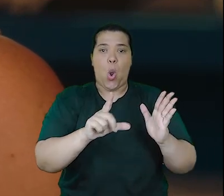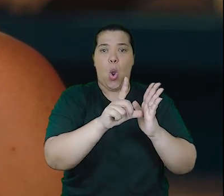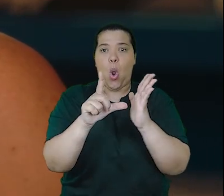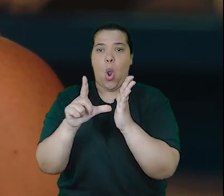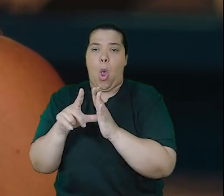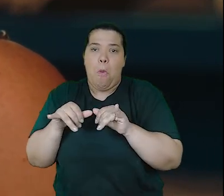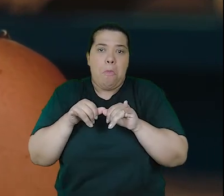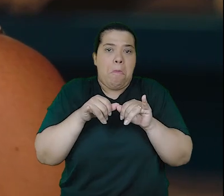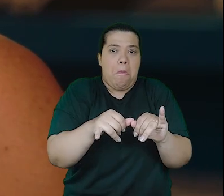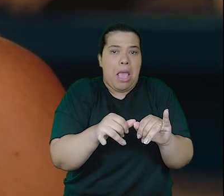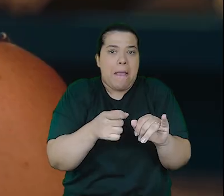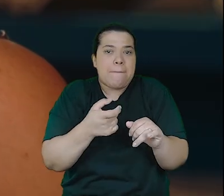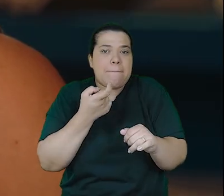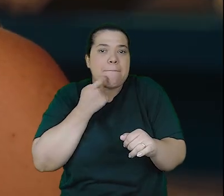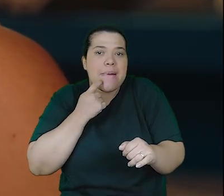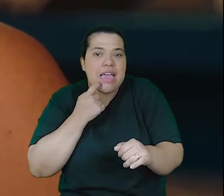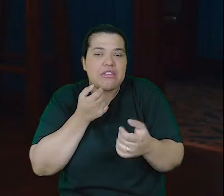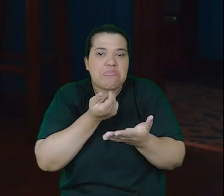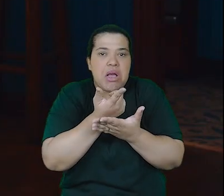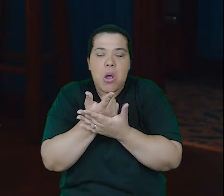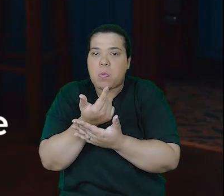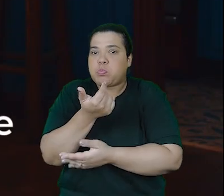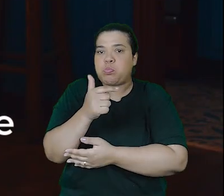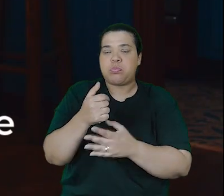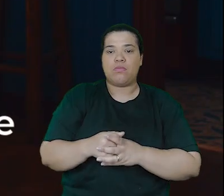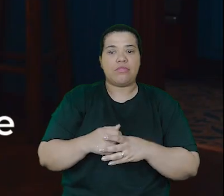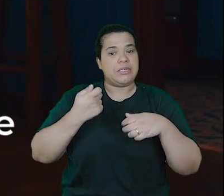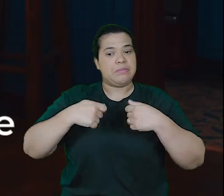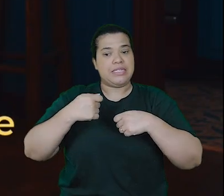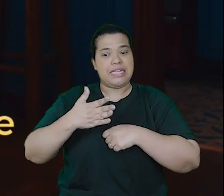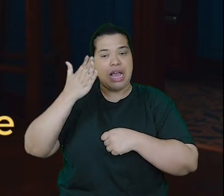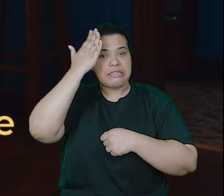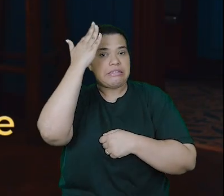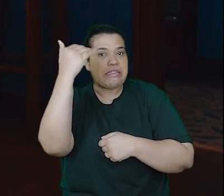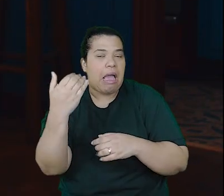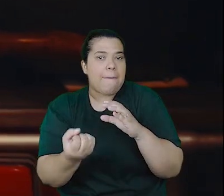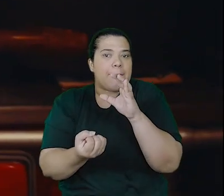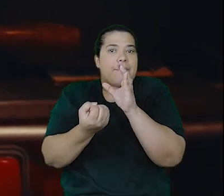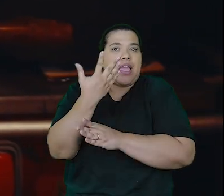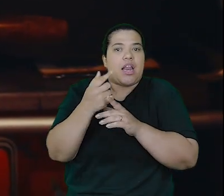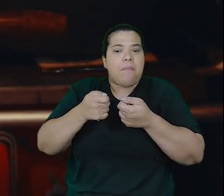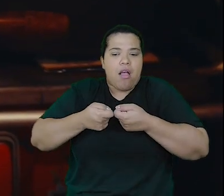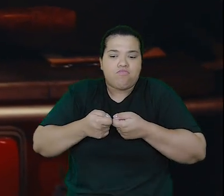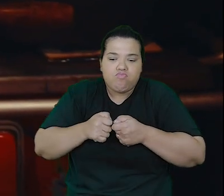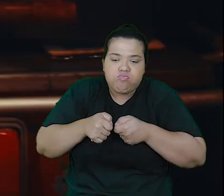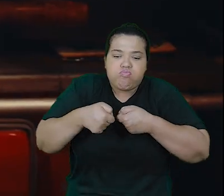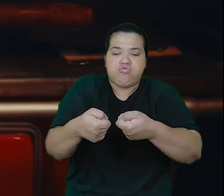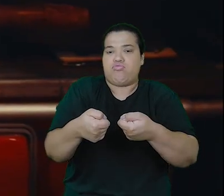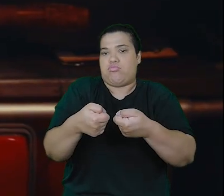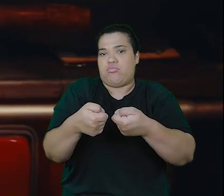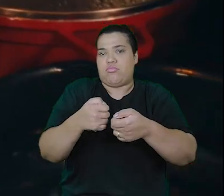uma loja, um mercado perto para comprar. Eles precisavam ter essa criatividade, essa força em fazer.